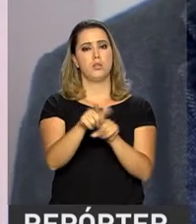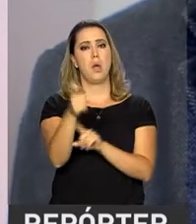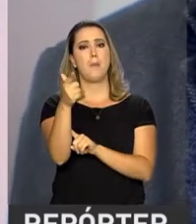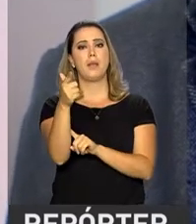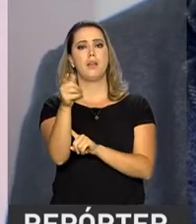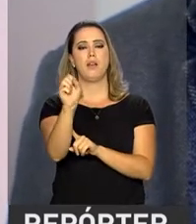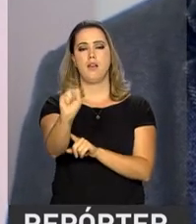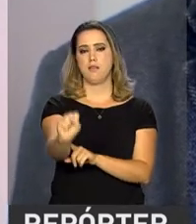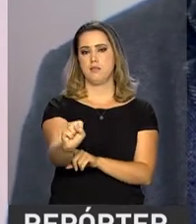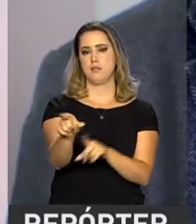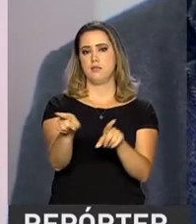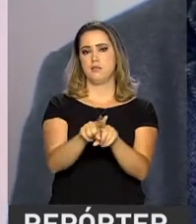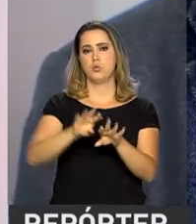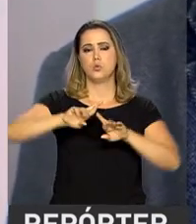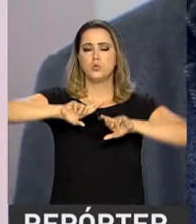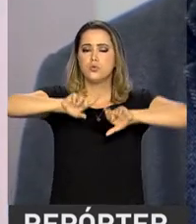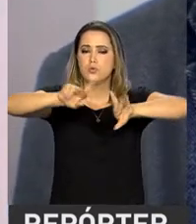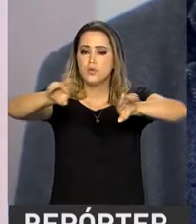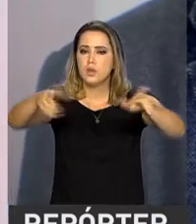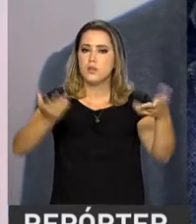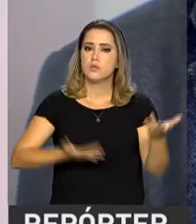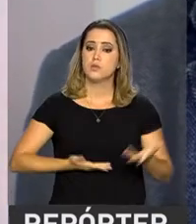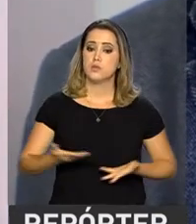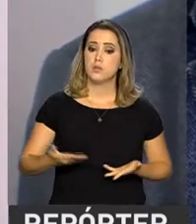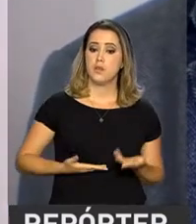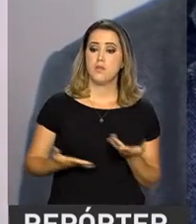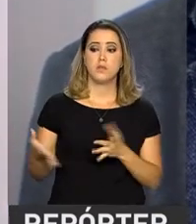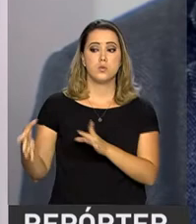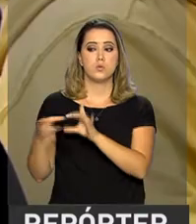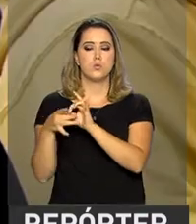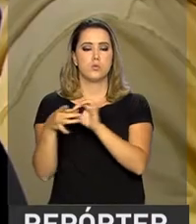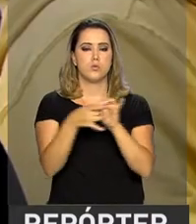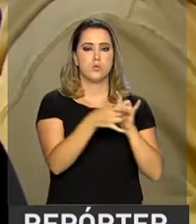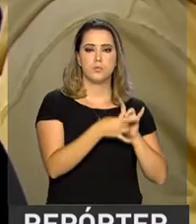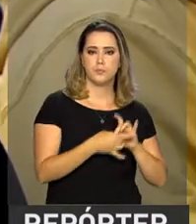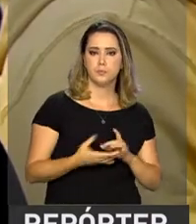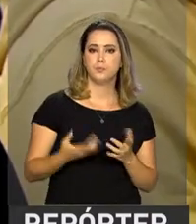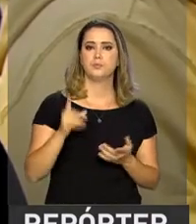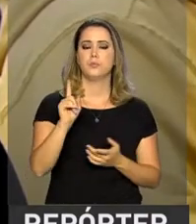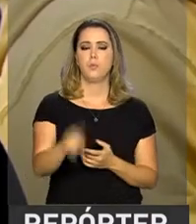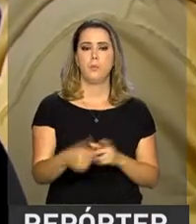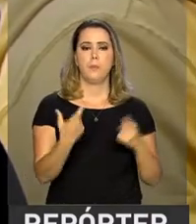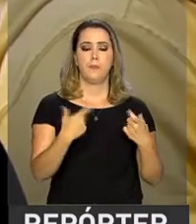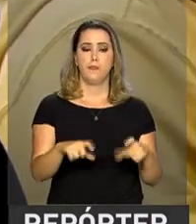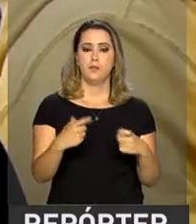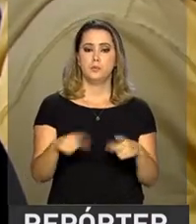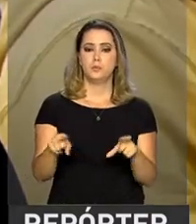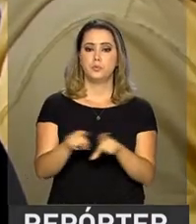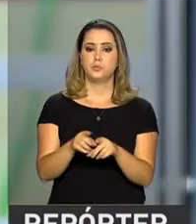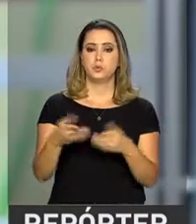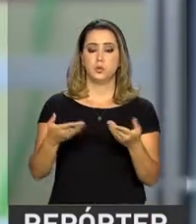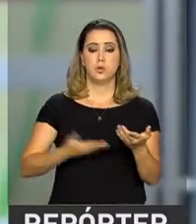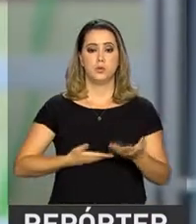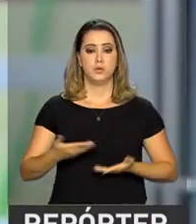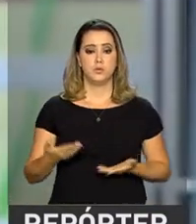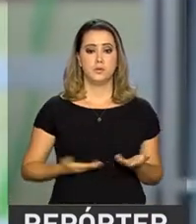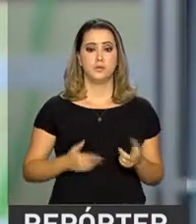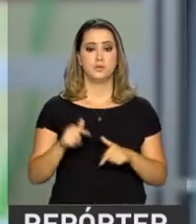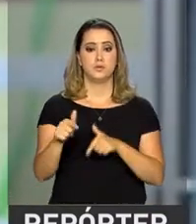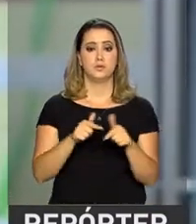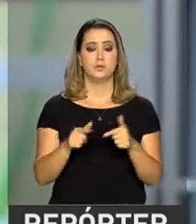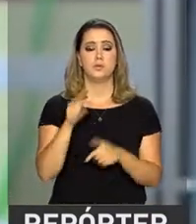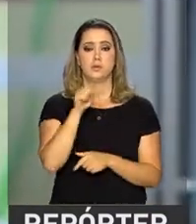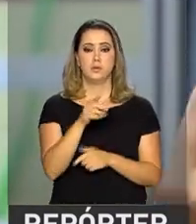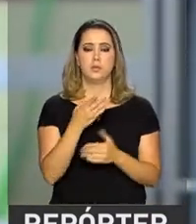o que existe em comum nessa época ela fala é justamente um lugar no mercado de trabalho que a estudante isadora